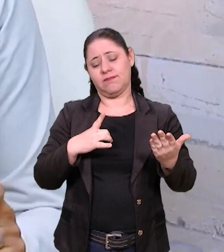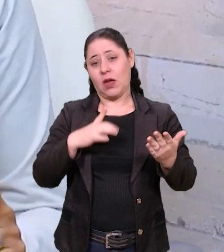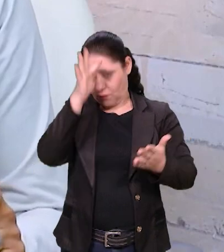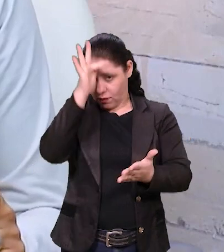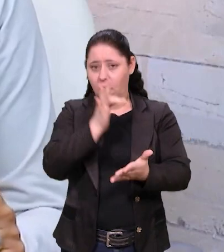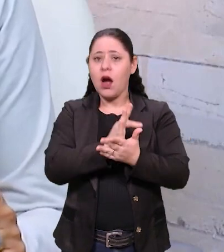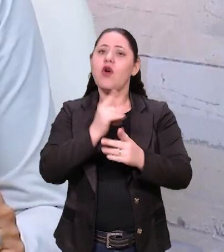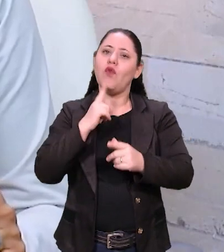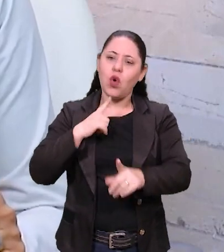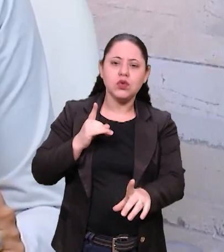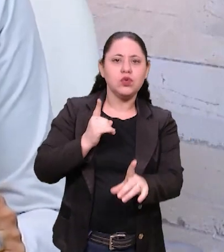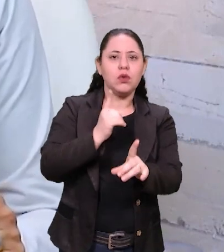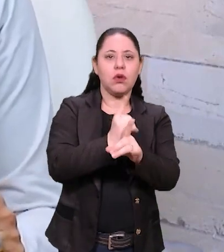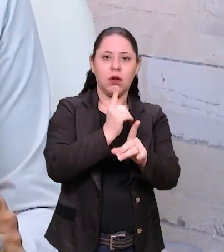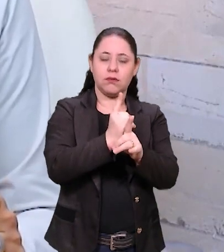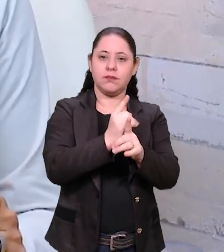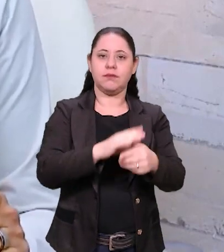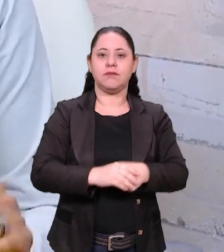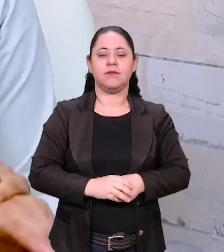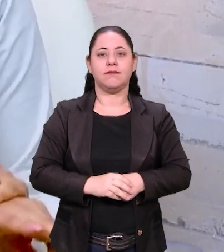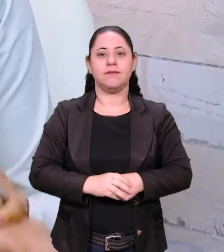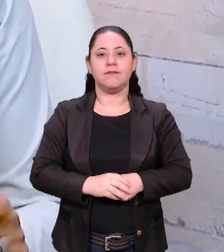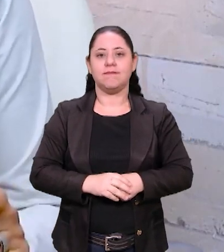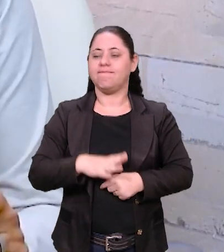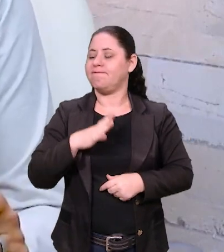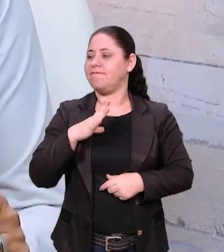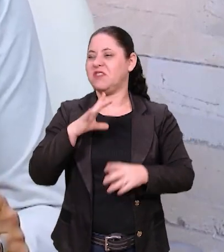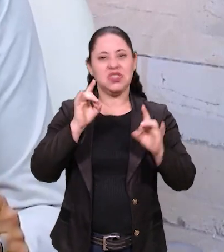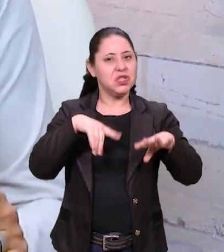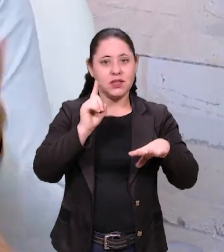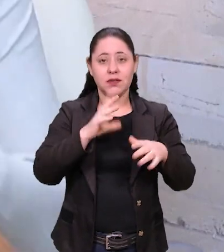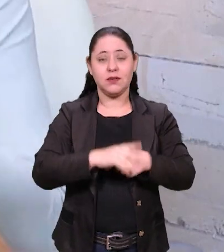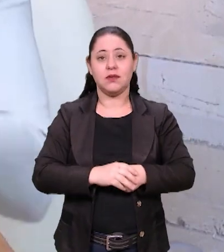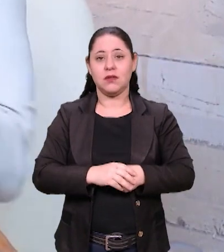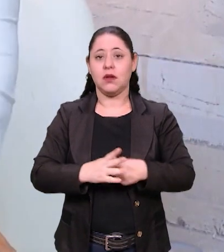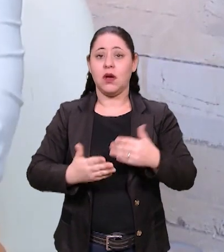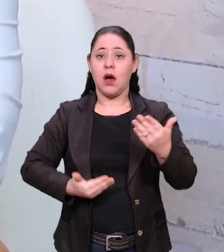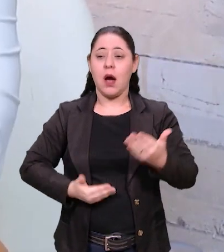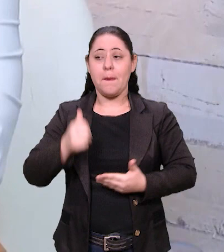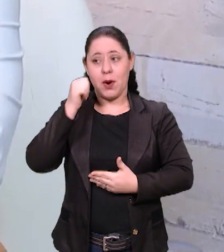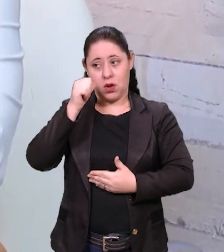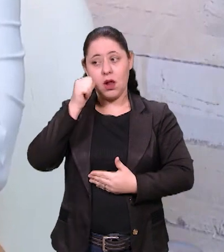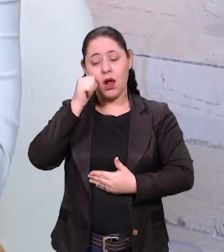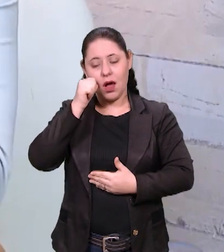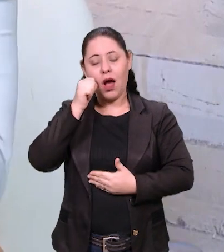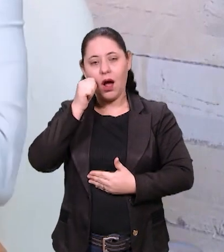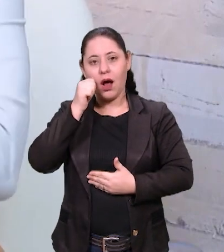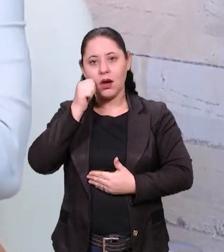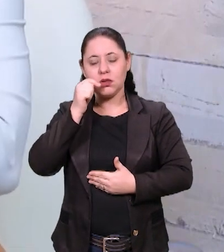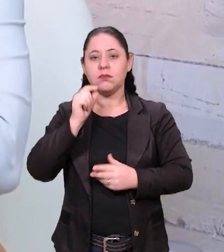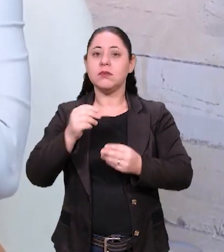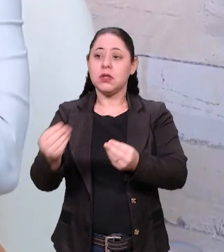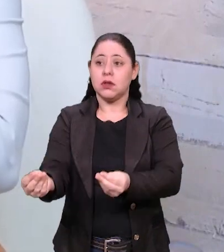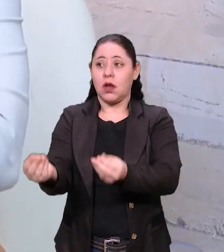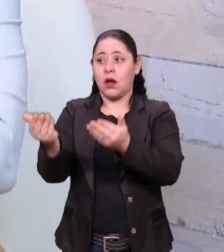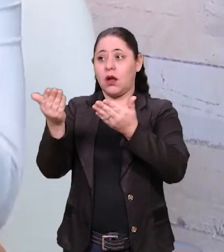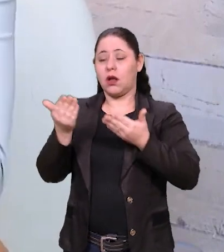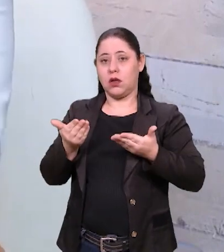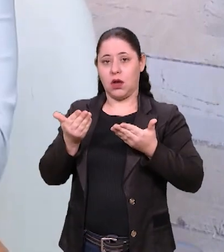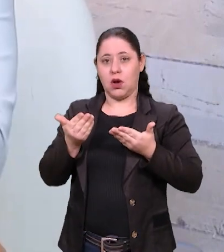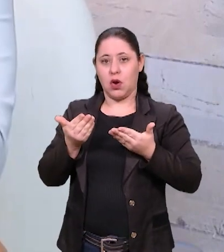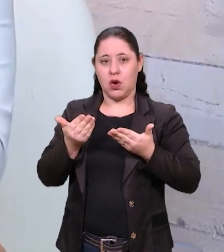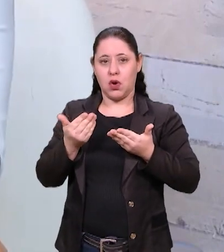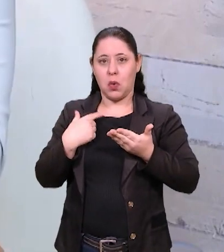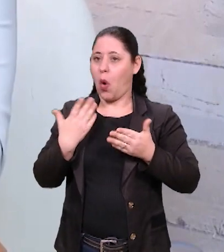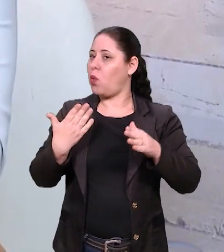naquele momento, assim, falei, não, eu vou achar, e não desisti. E aí a moça ela fez questão de me entregar, ela